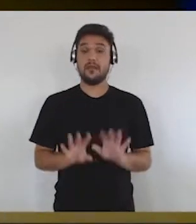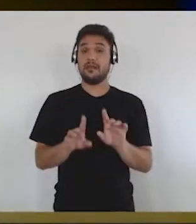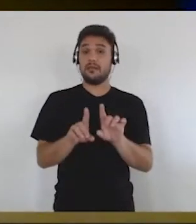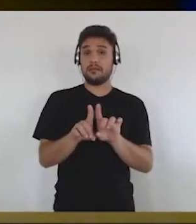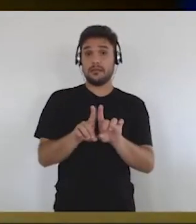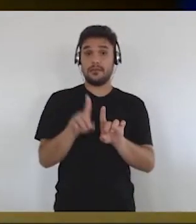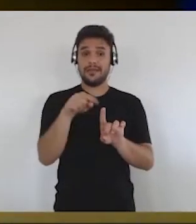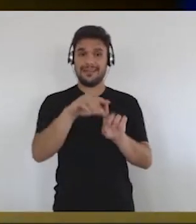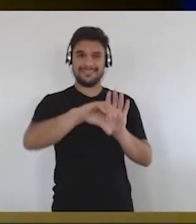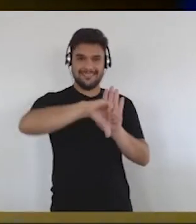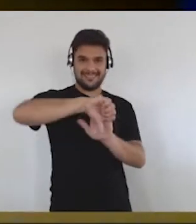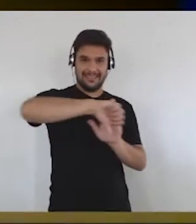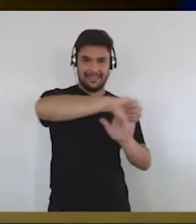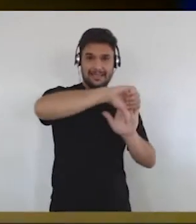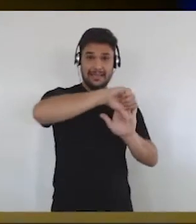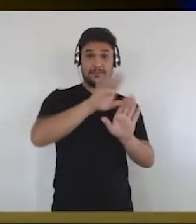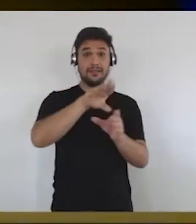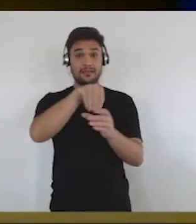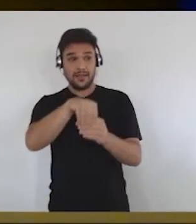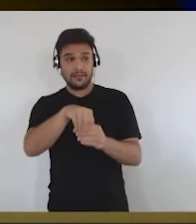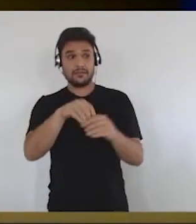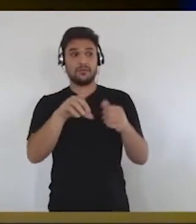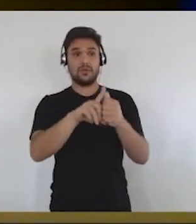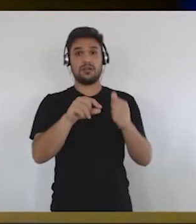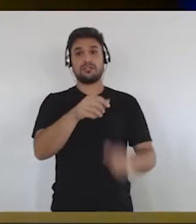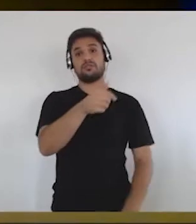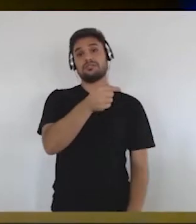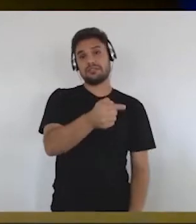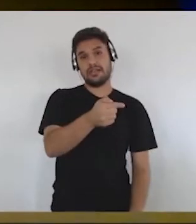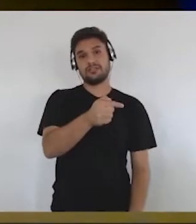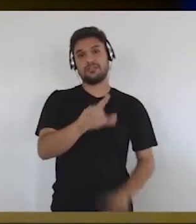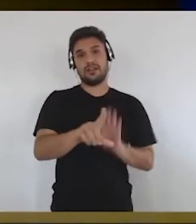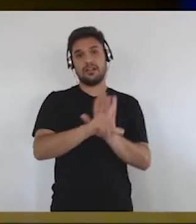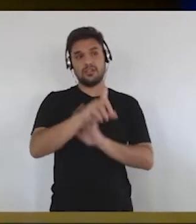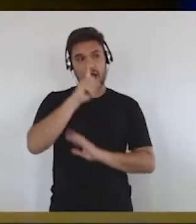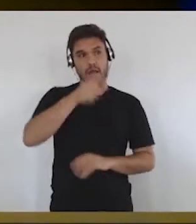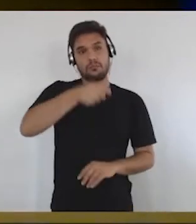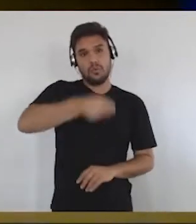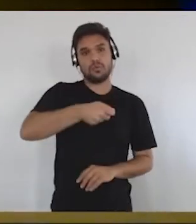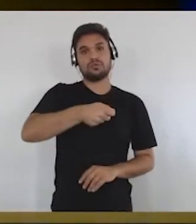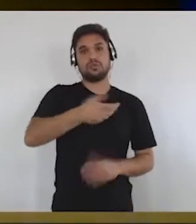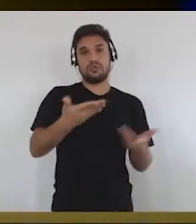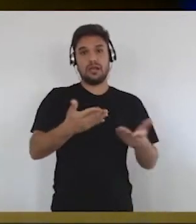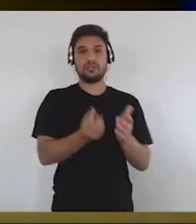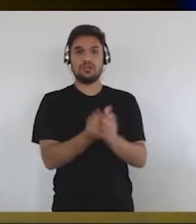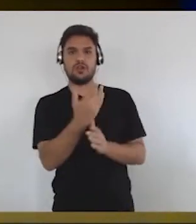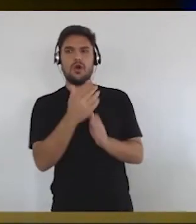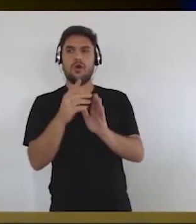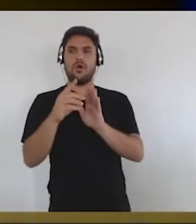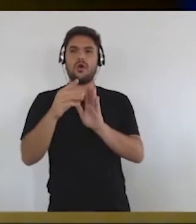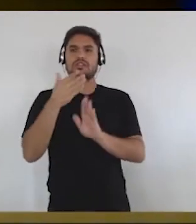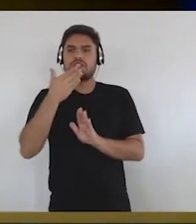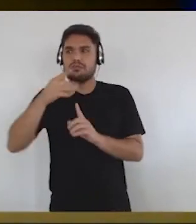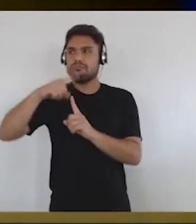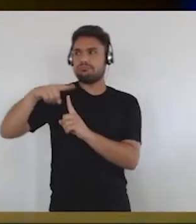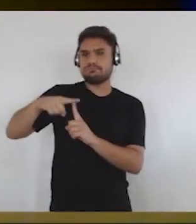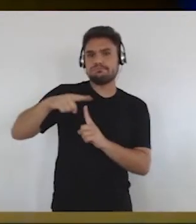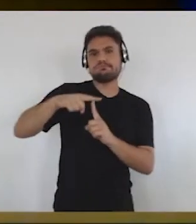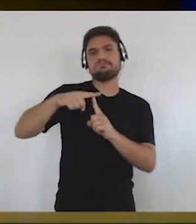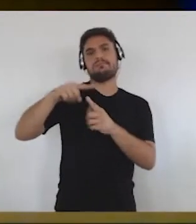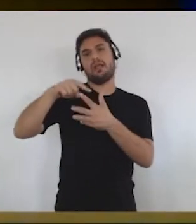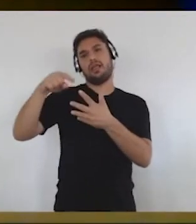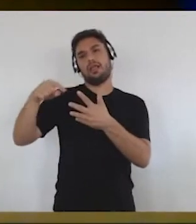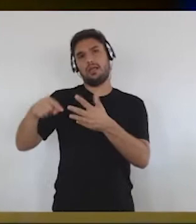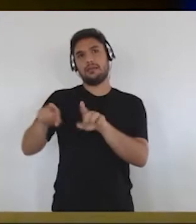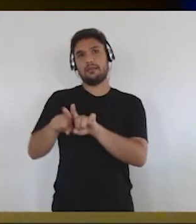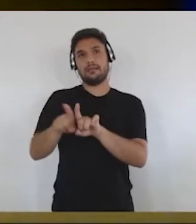Adicionalmente a esses crimes previstos no artigo 7º da Lei de Abuso de Autoridade, que criou tipos penais que também protegem o livre